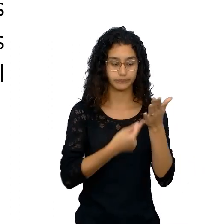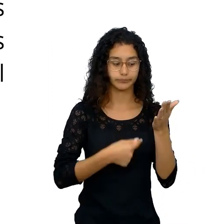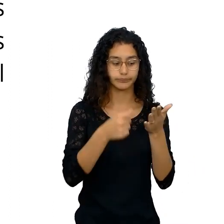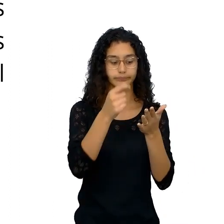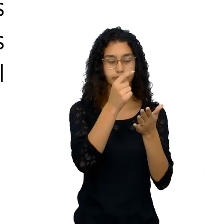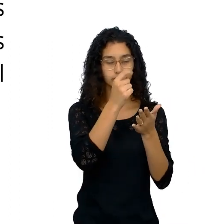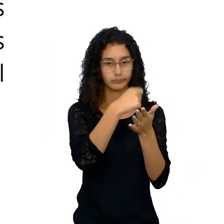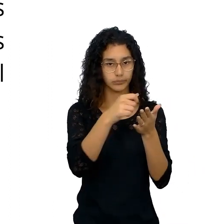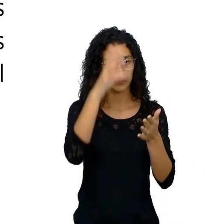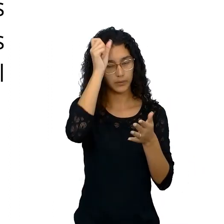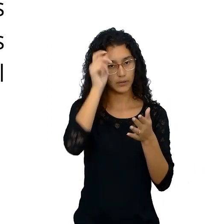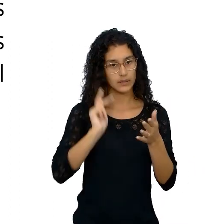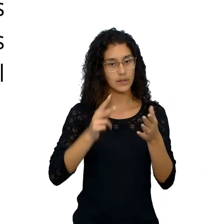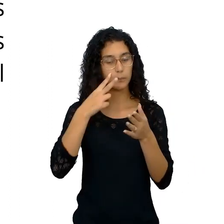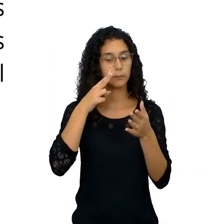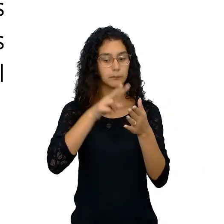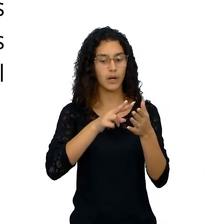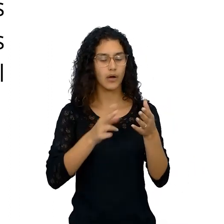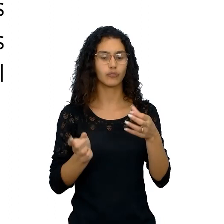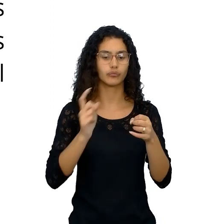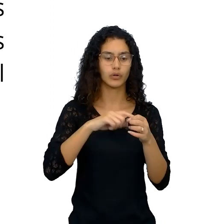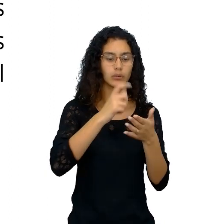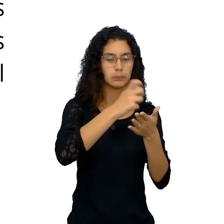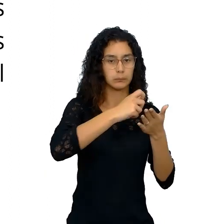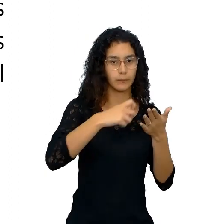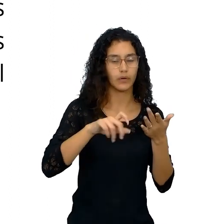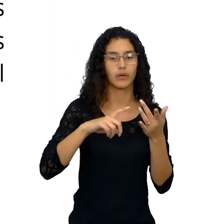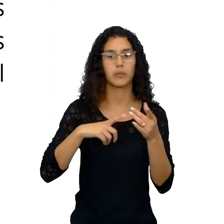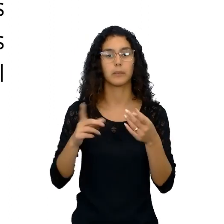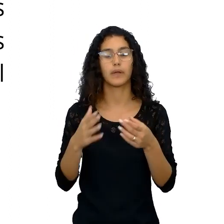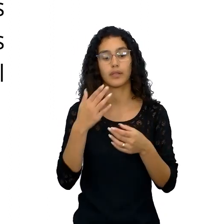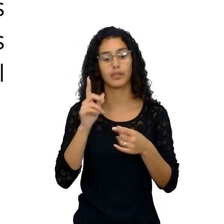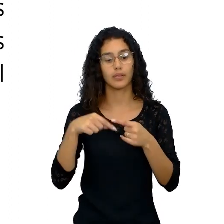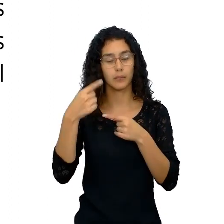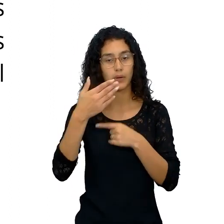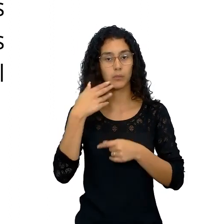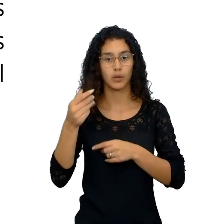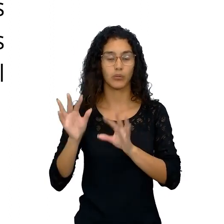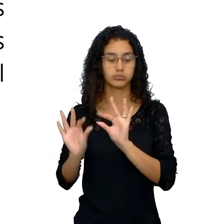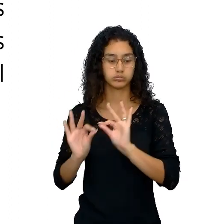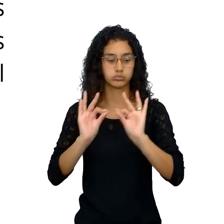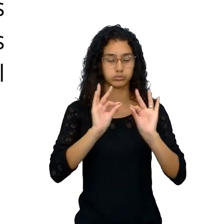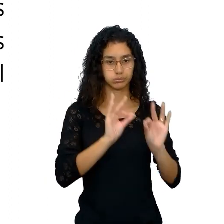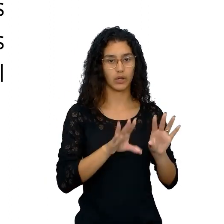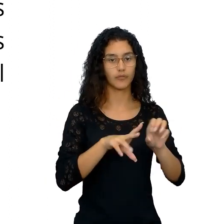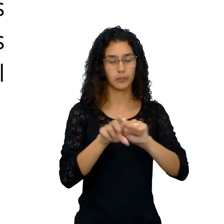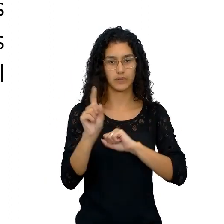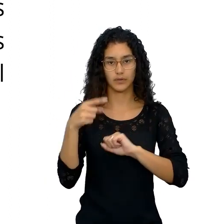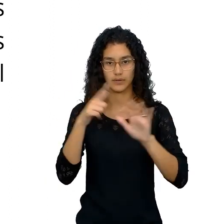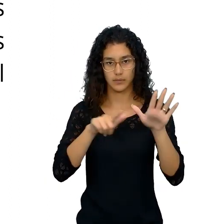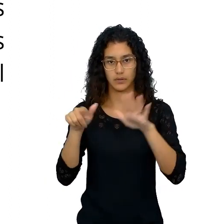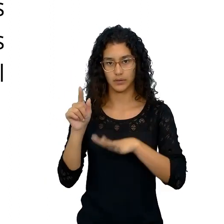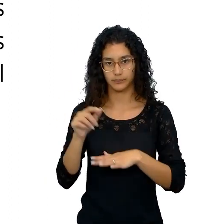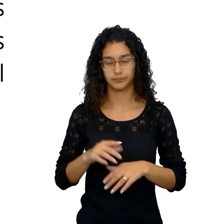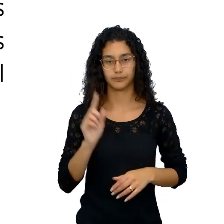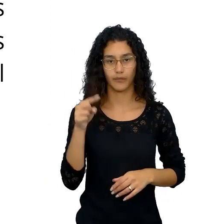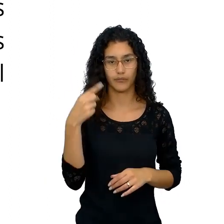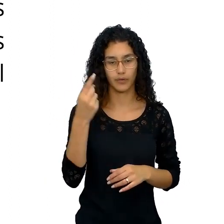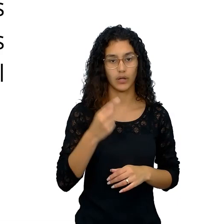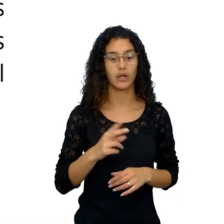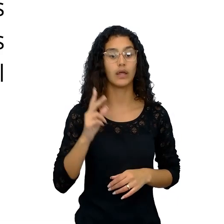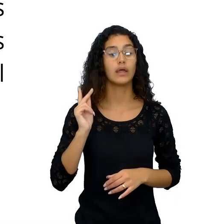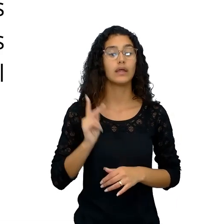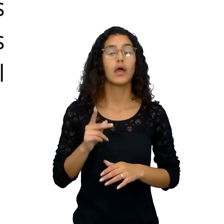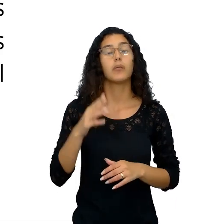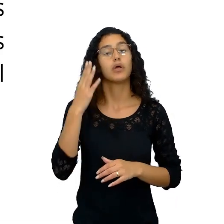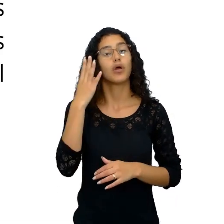podem retomar, dar uma olhadinha ou tomar nota, para depois melhor acompanharem, né, as formações da semana que vem. A gente sempre